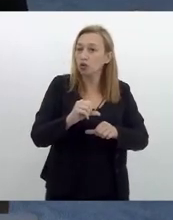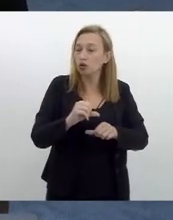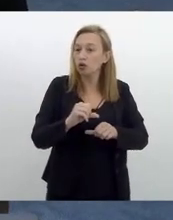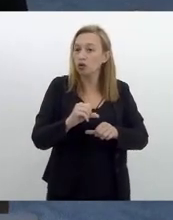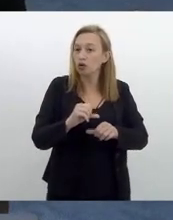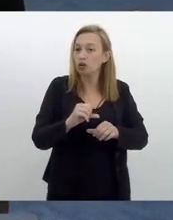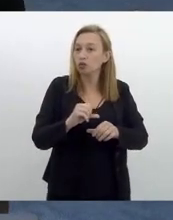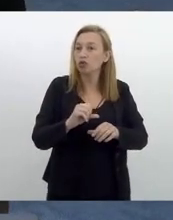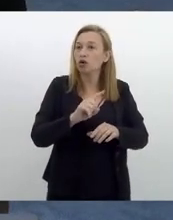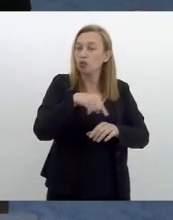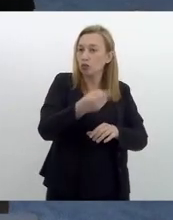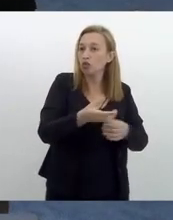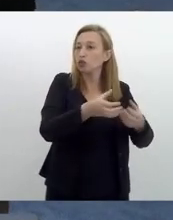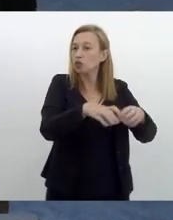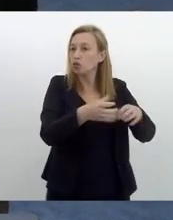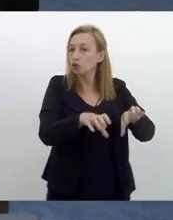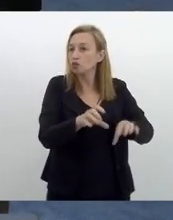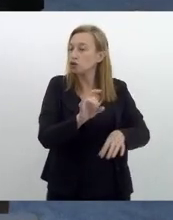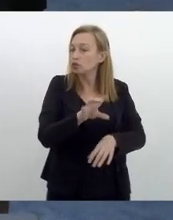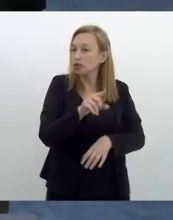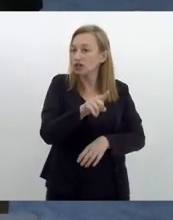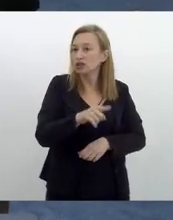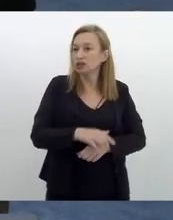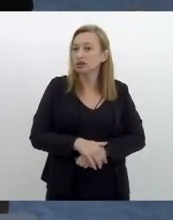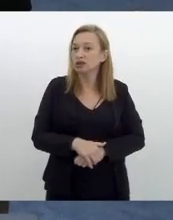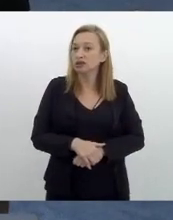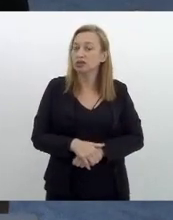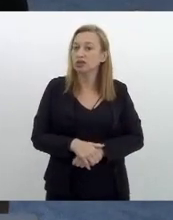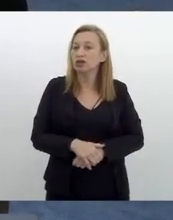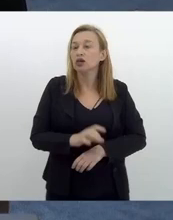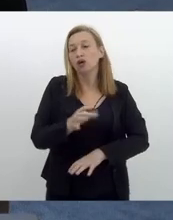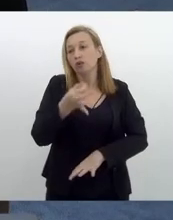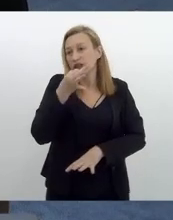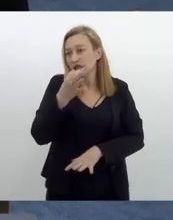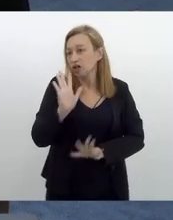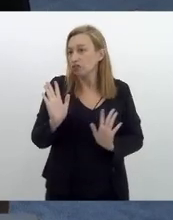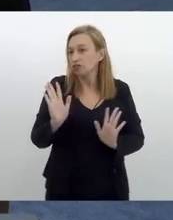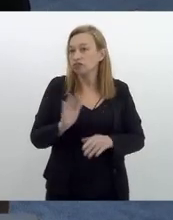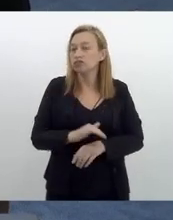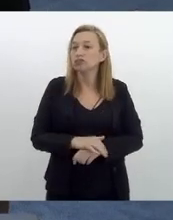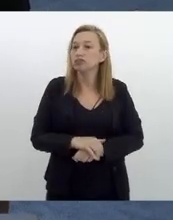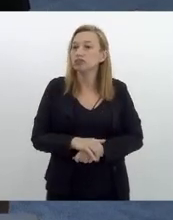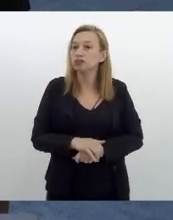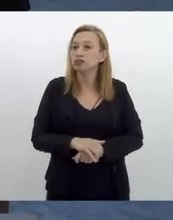optar por outro concurso, só para esse, como sugestão. Além disso,